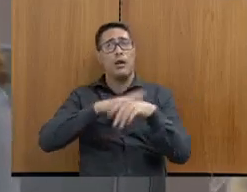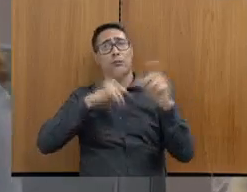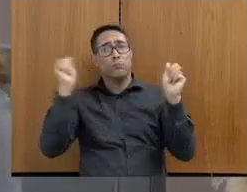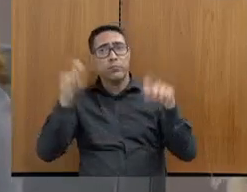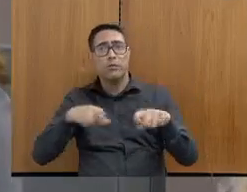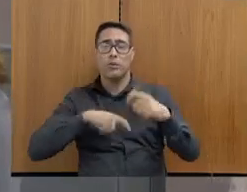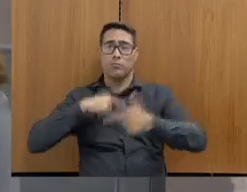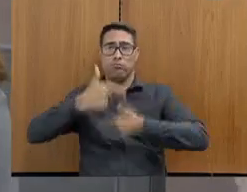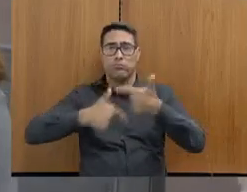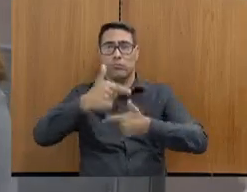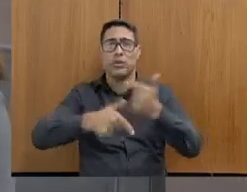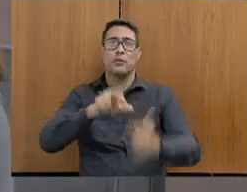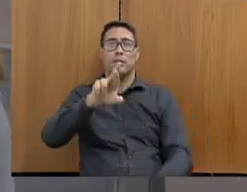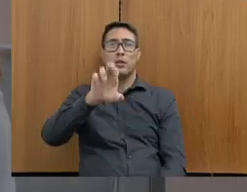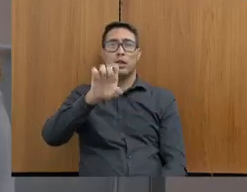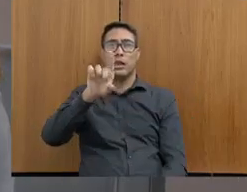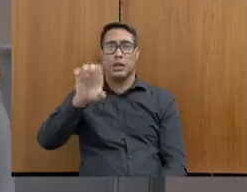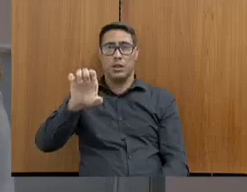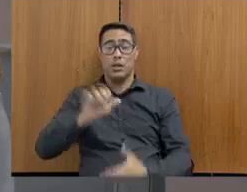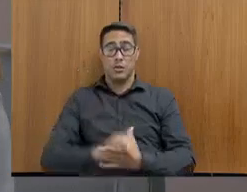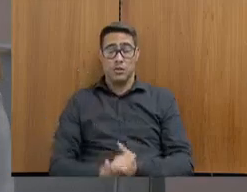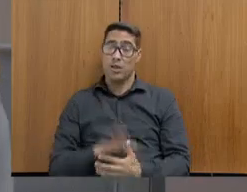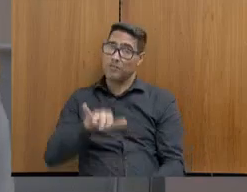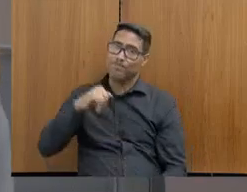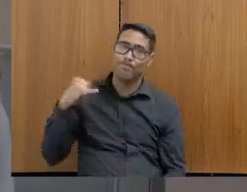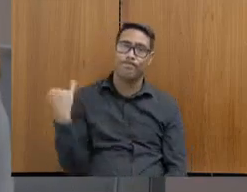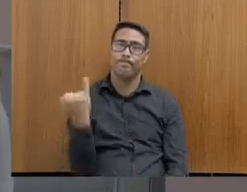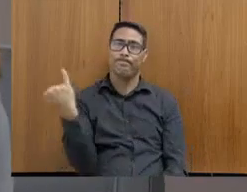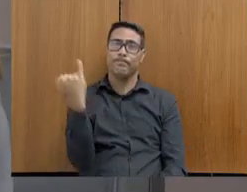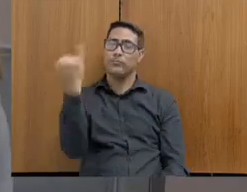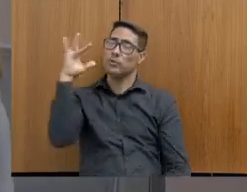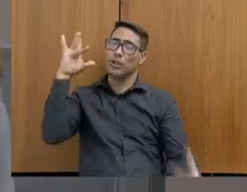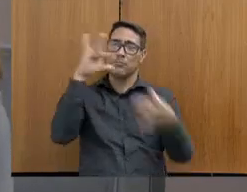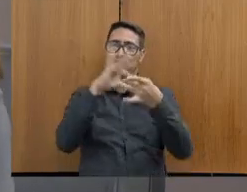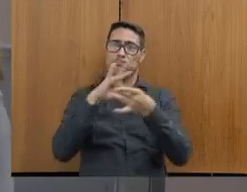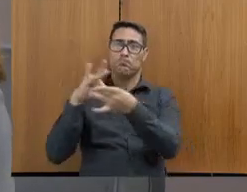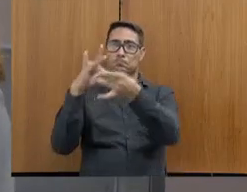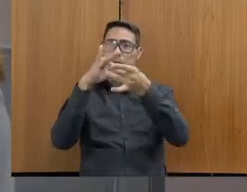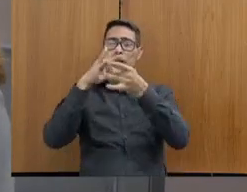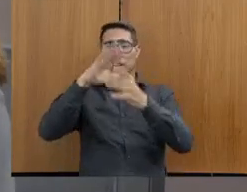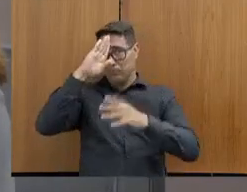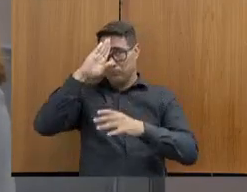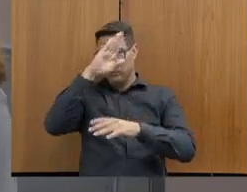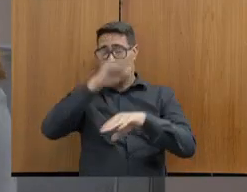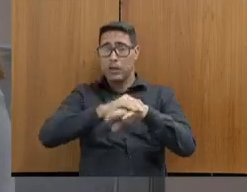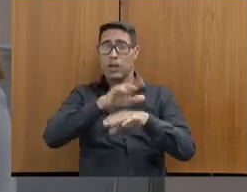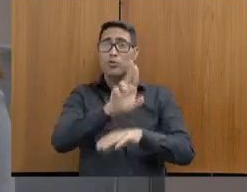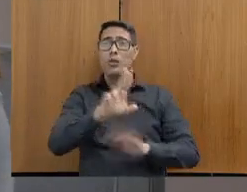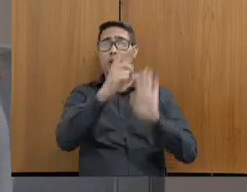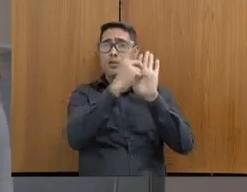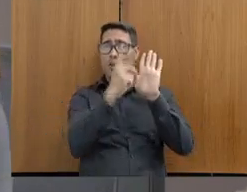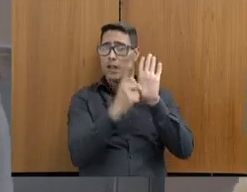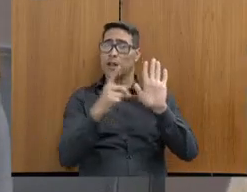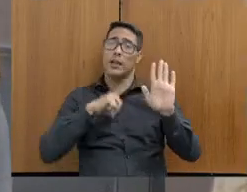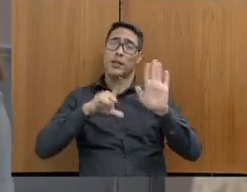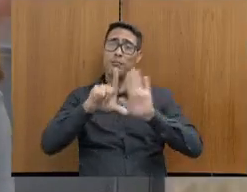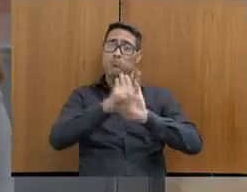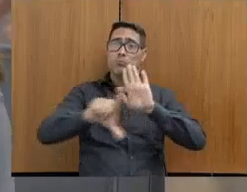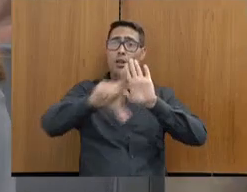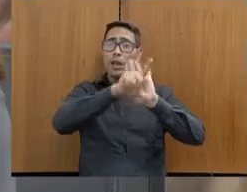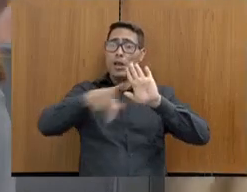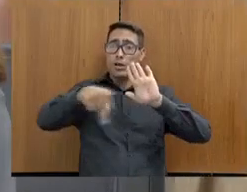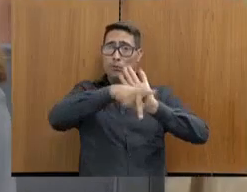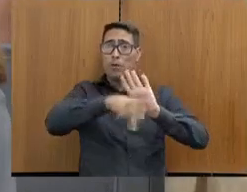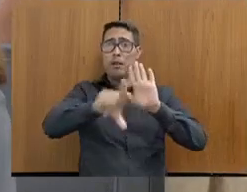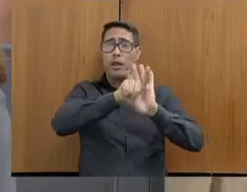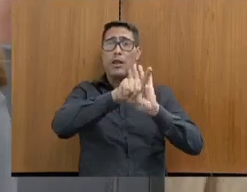o trabalho em rede né que eu trabalho em rede é de fundamental importância considerando inclusive as diretrizes legais né da própria Lei Maria da